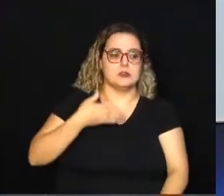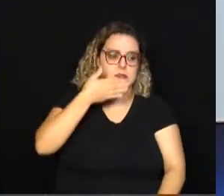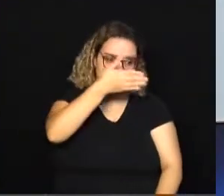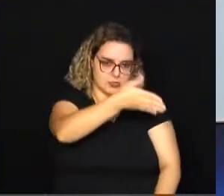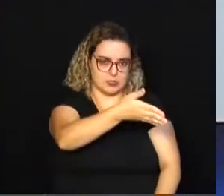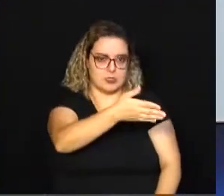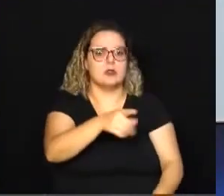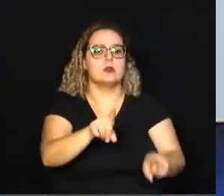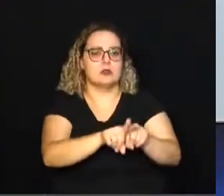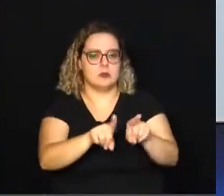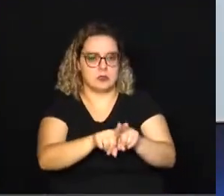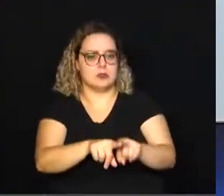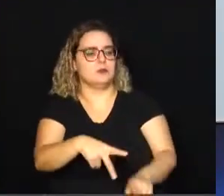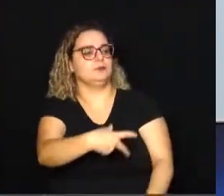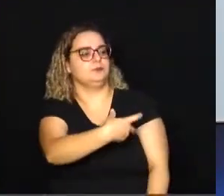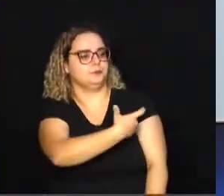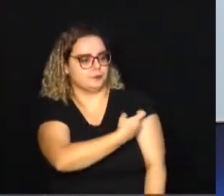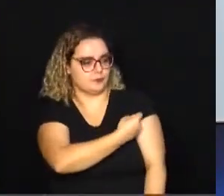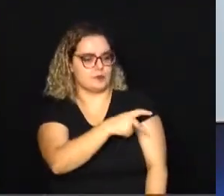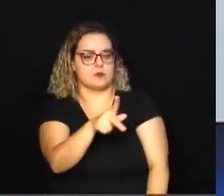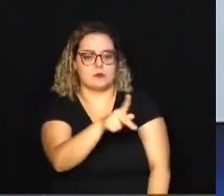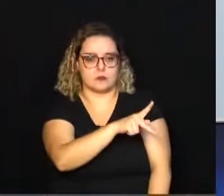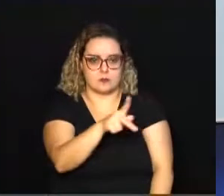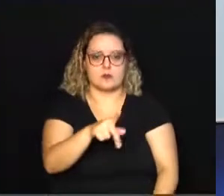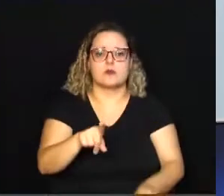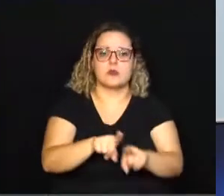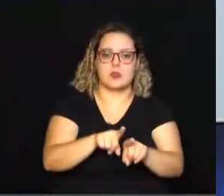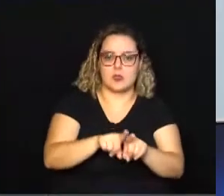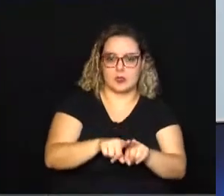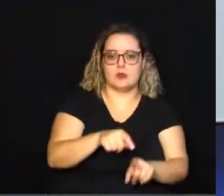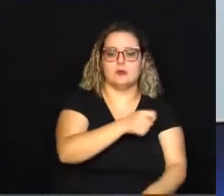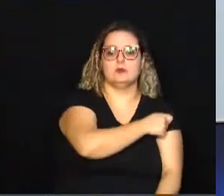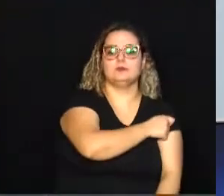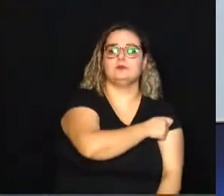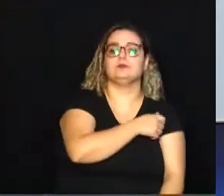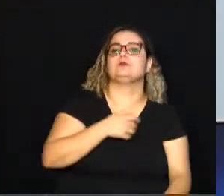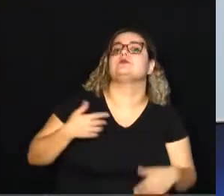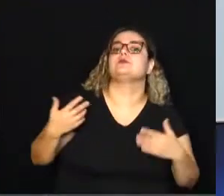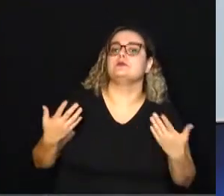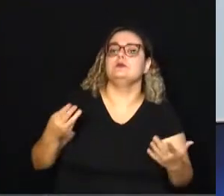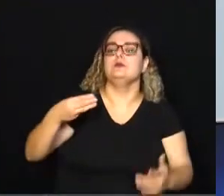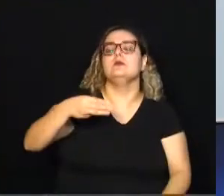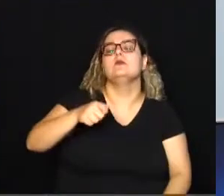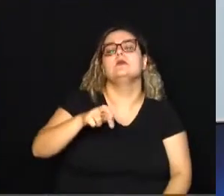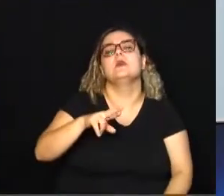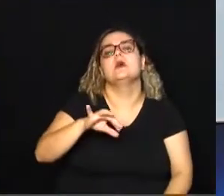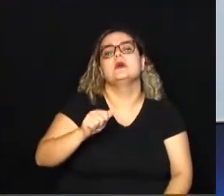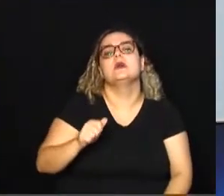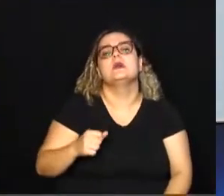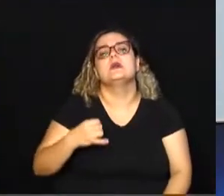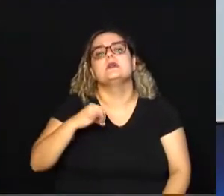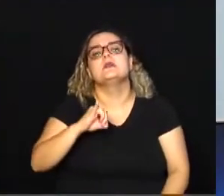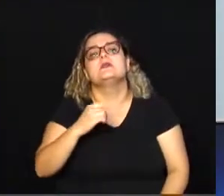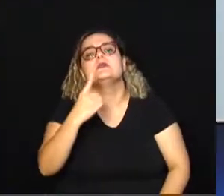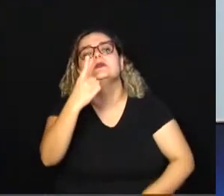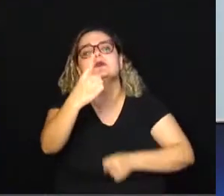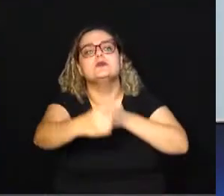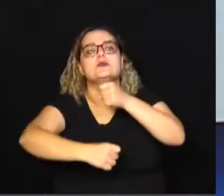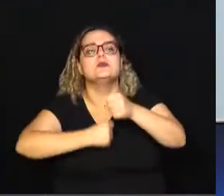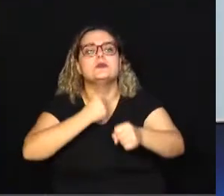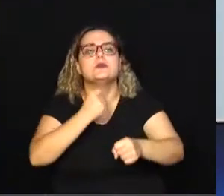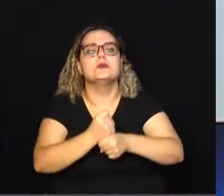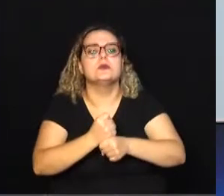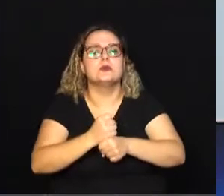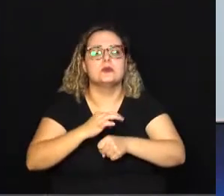quanto para os alunos. Maria Tereza, se a pandemia ela durar mais 1 ano, já que a vacinação ela